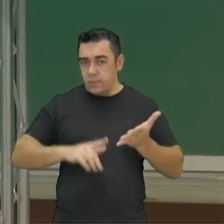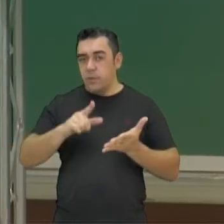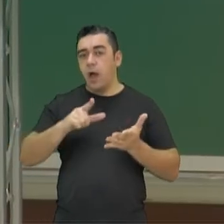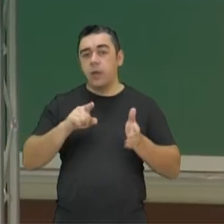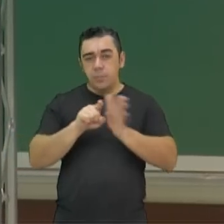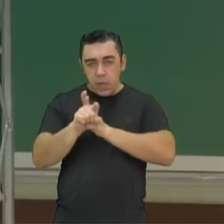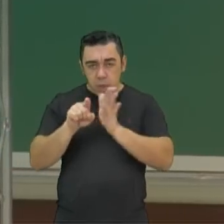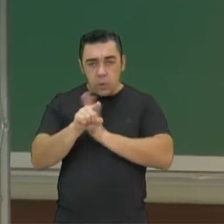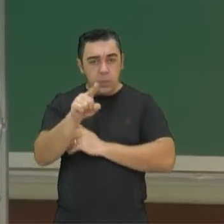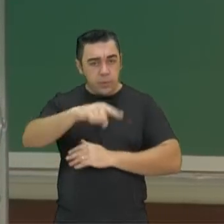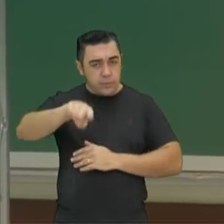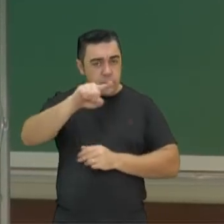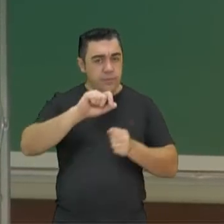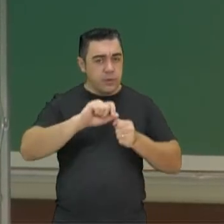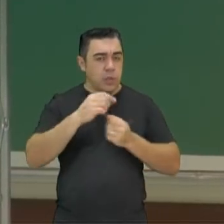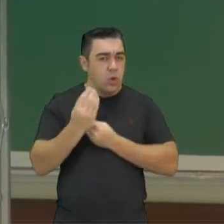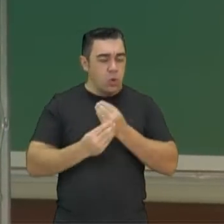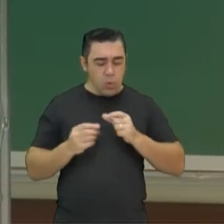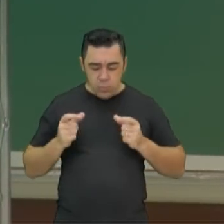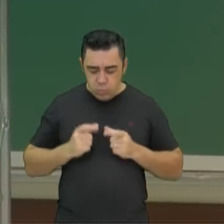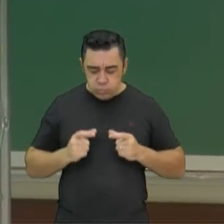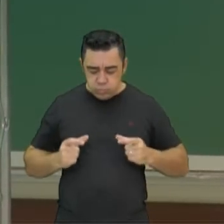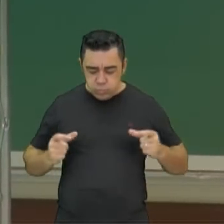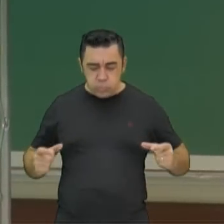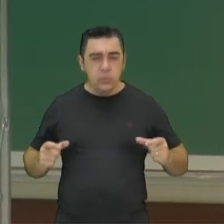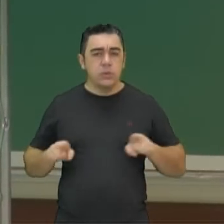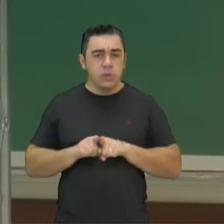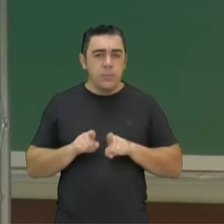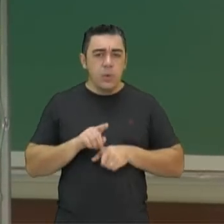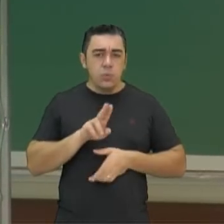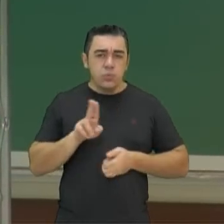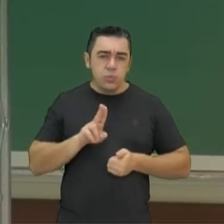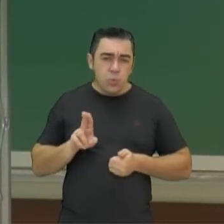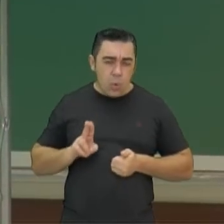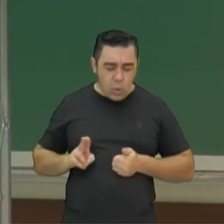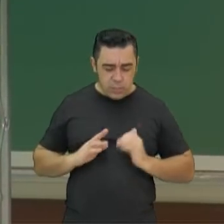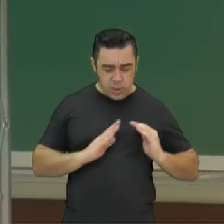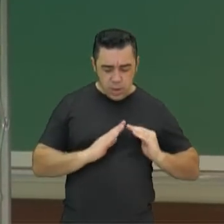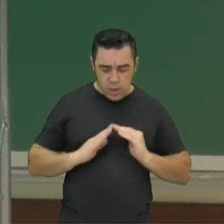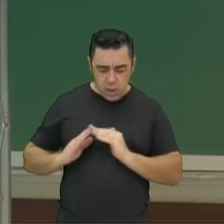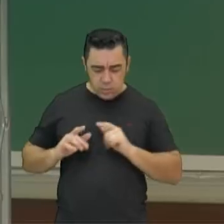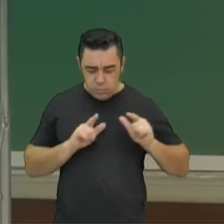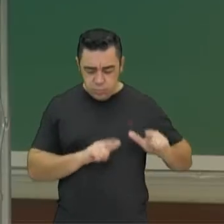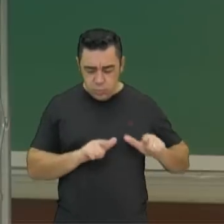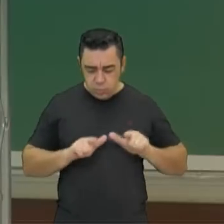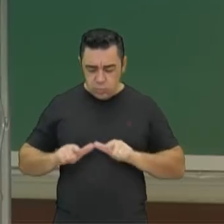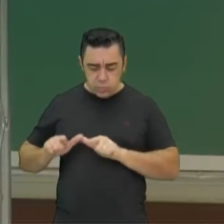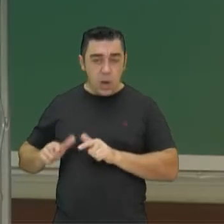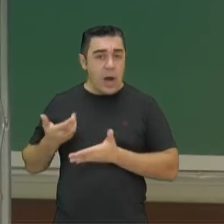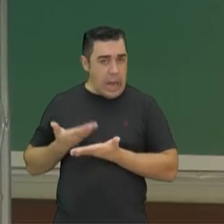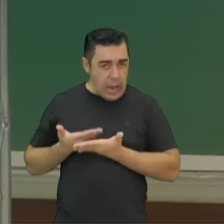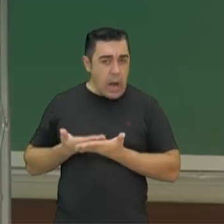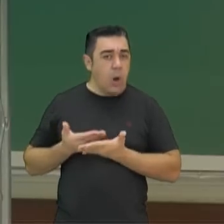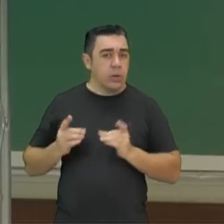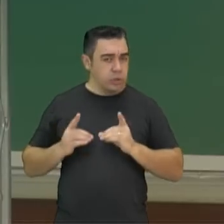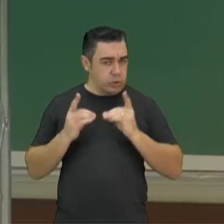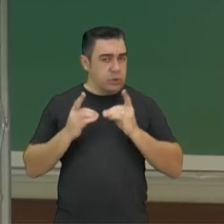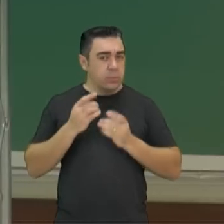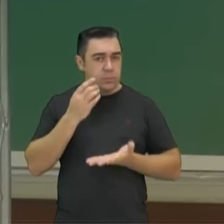falando sobre isso, as posições, os números da casa, os nomes das casas. Foi uma aula bem dinâmica, eu tenho certeza que vocês